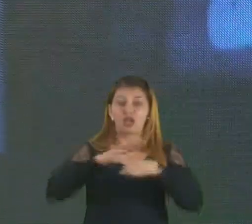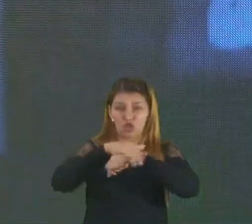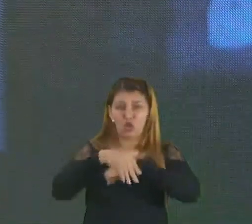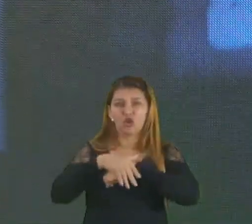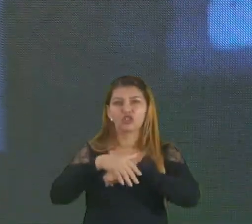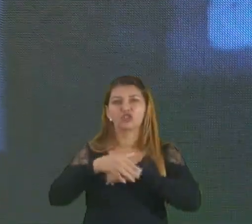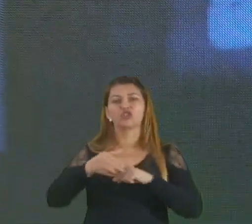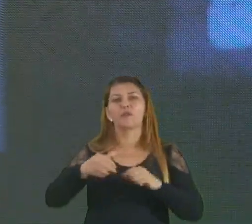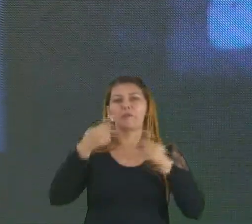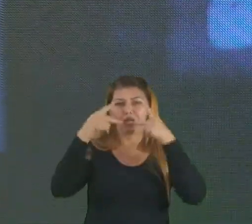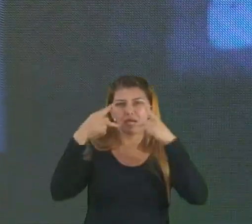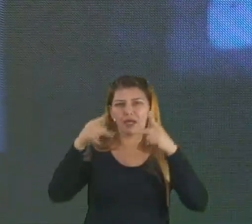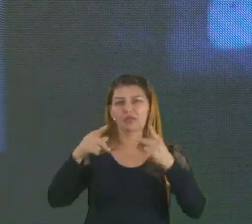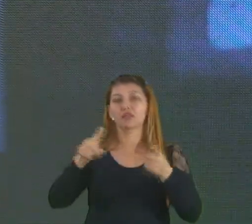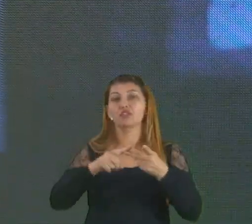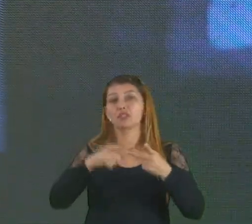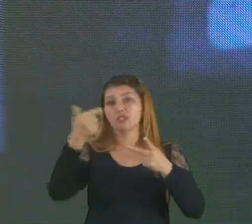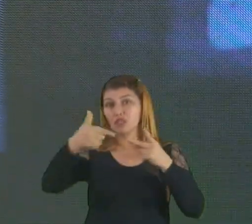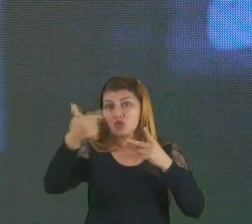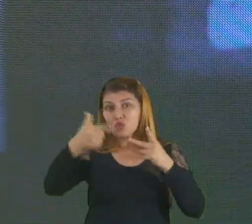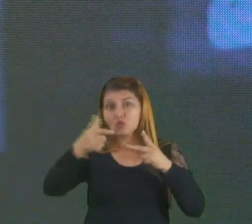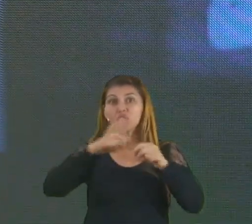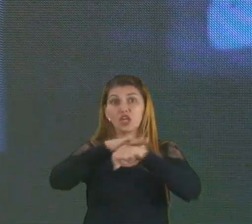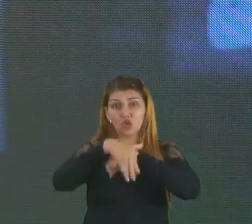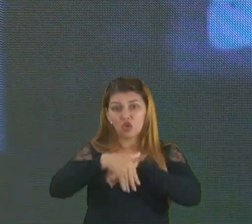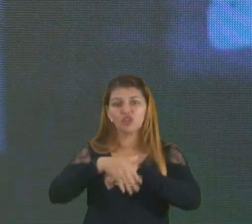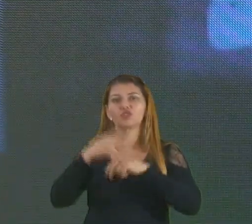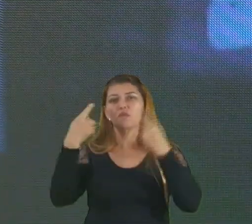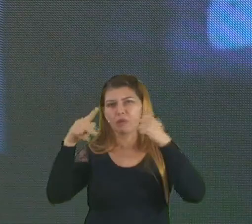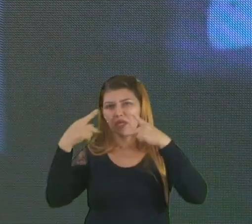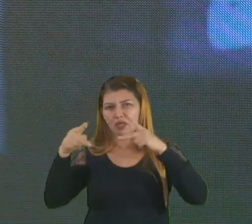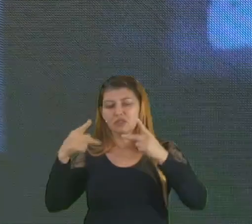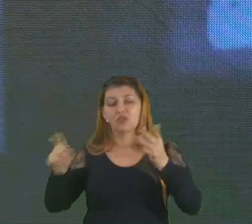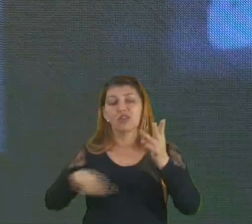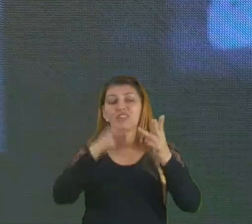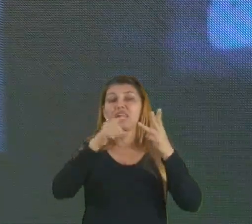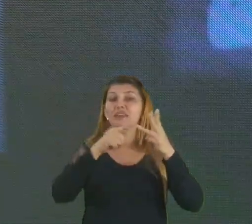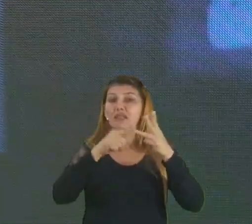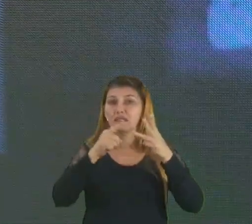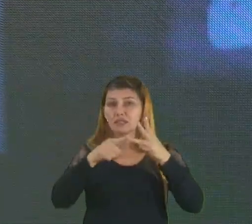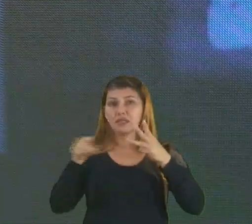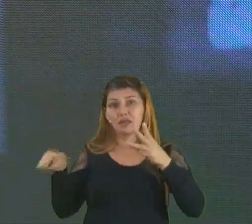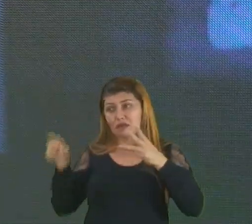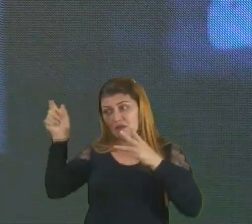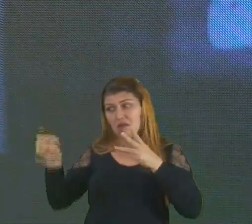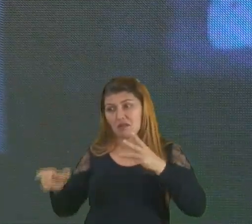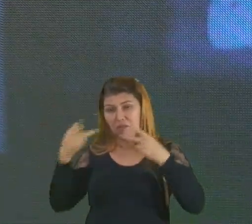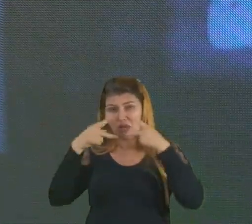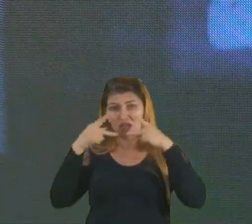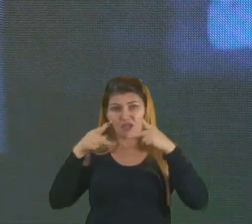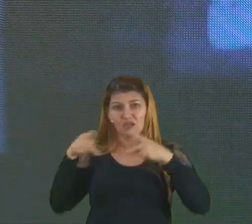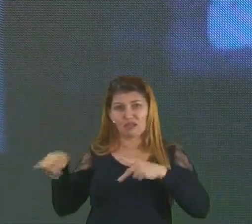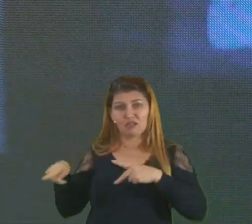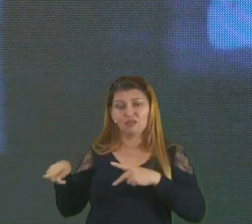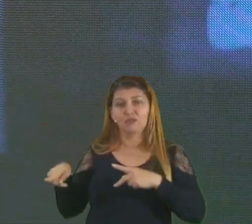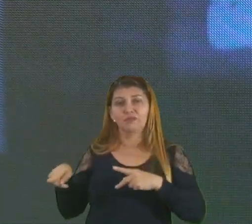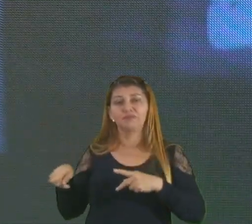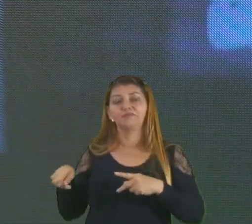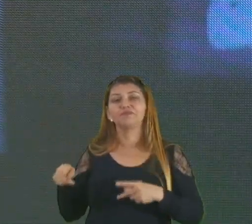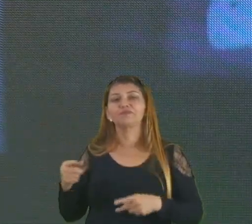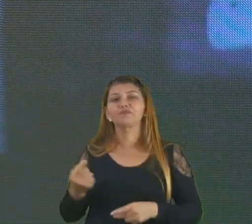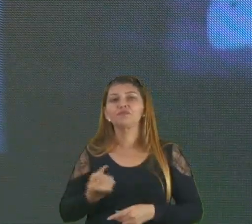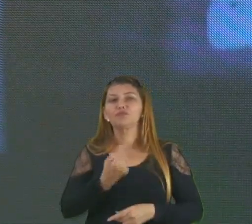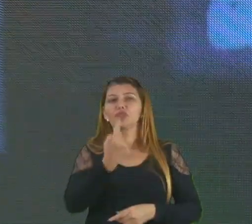noite foi um movimento maior. Na terceira noite, que o elemento estava pregando, um irmão que